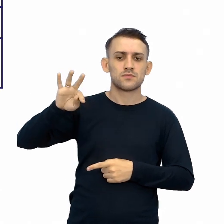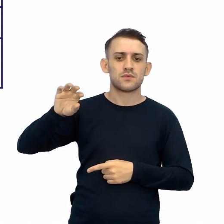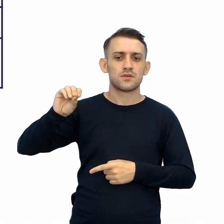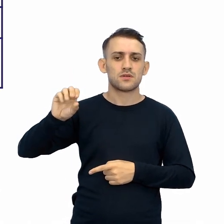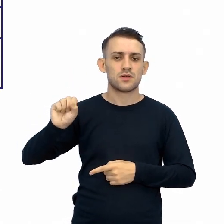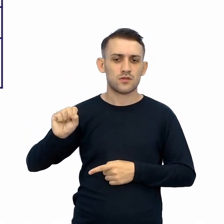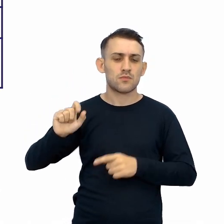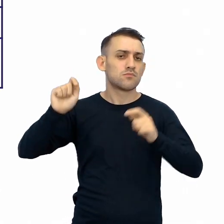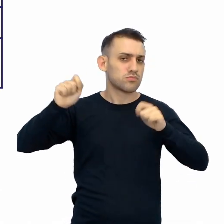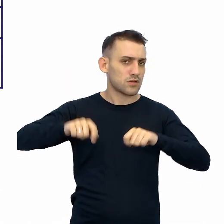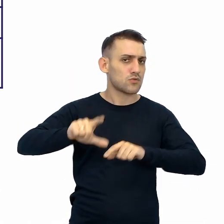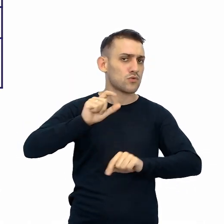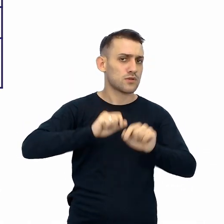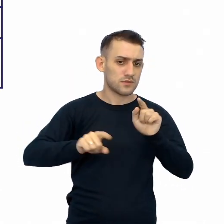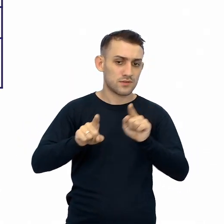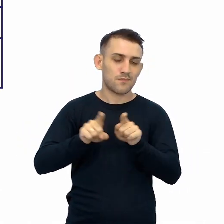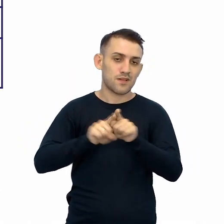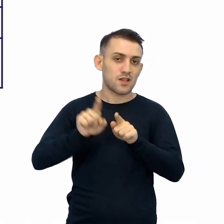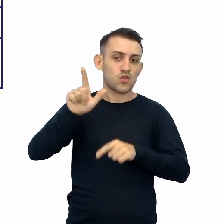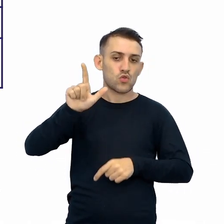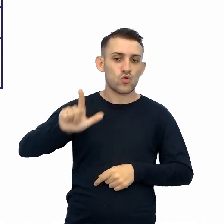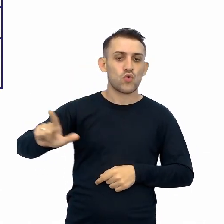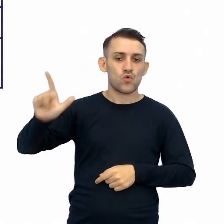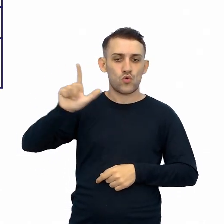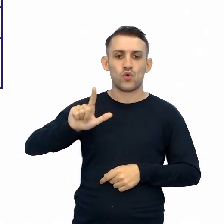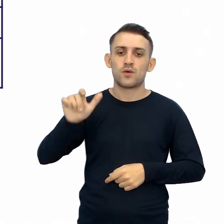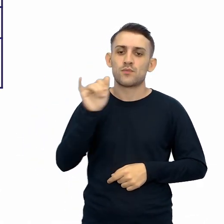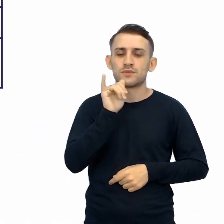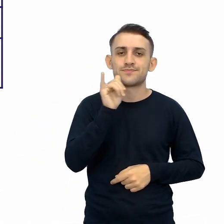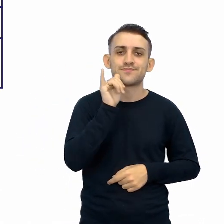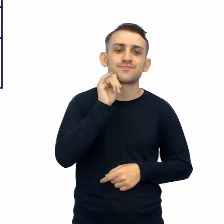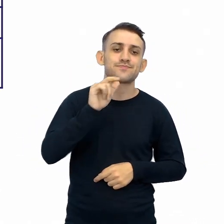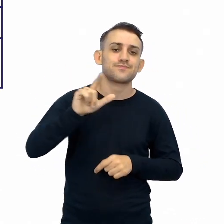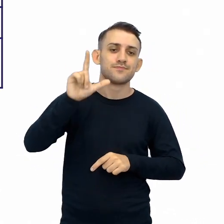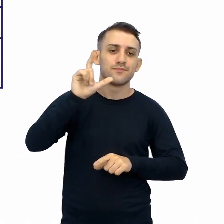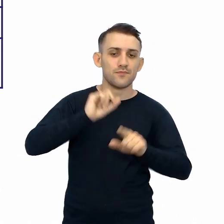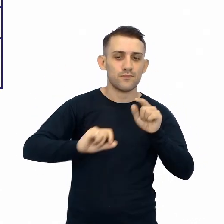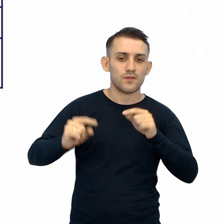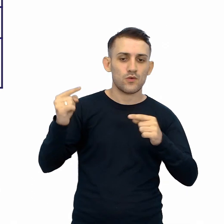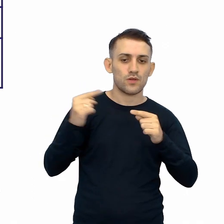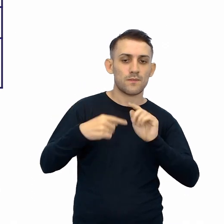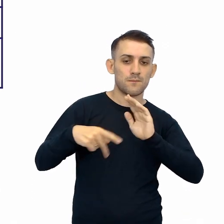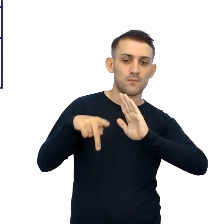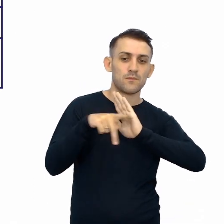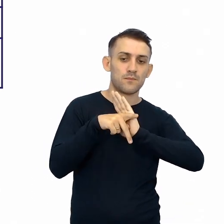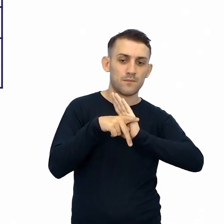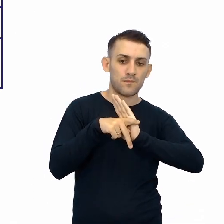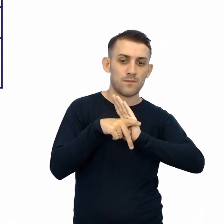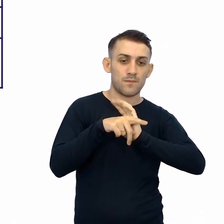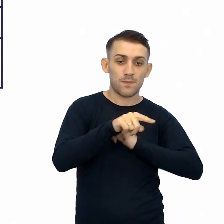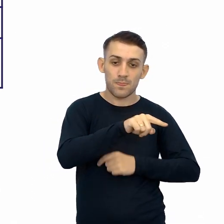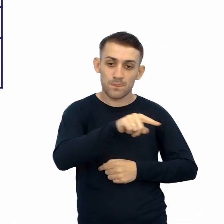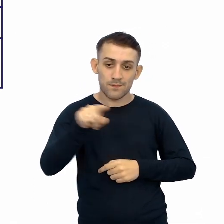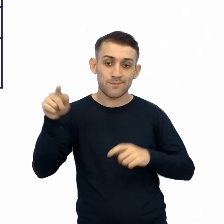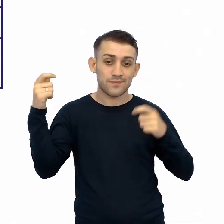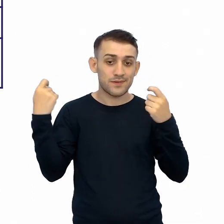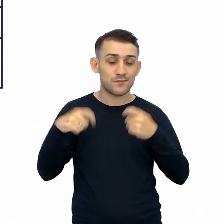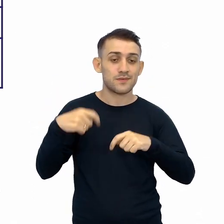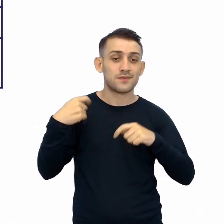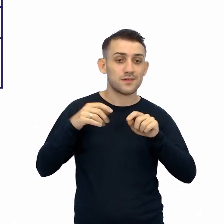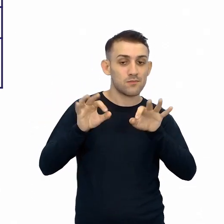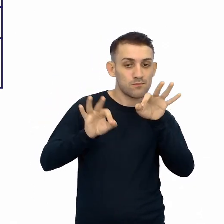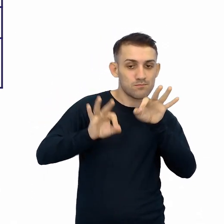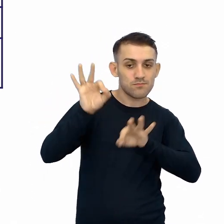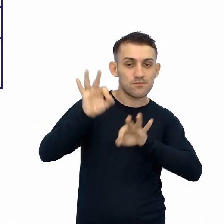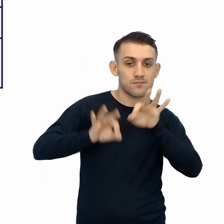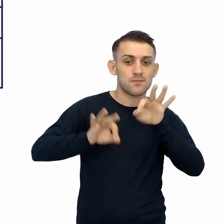escolher um mito, né? Claro que para selecionar adequadamente esse conto, vocês precisam providenciar